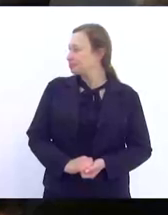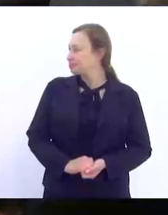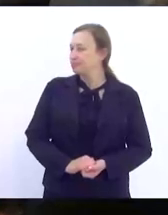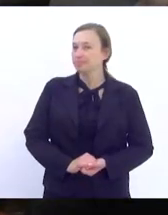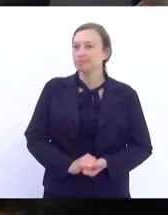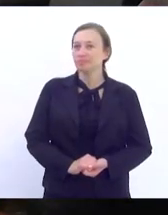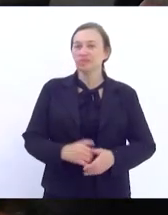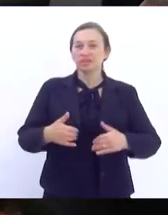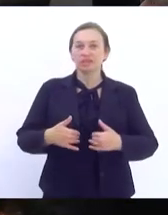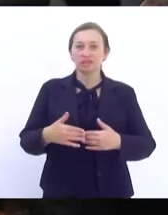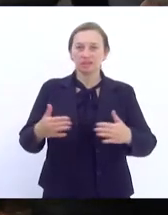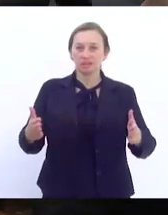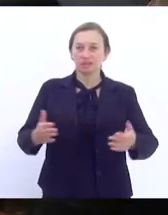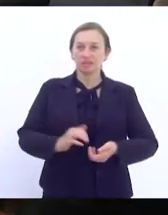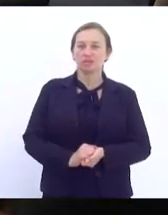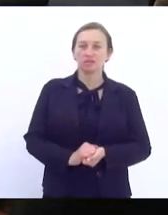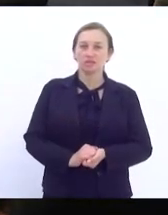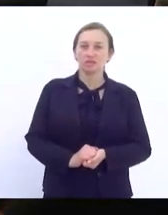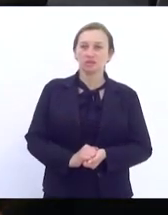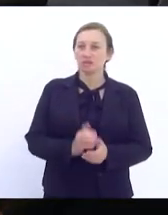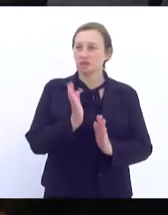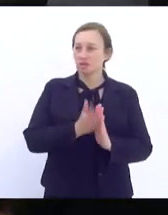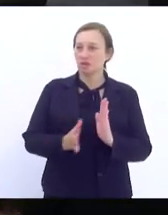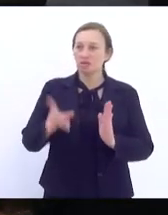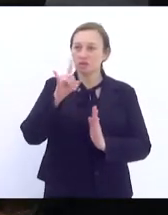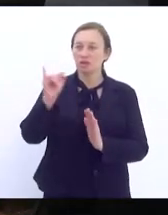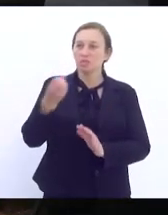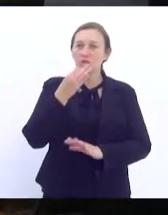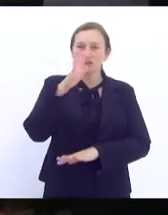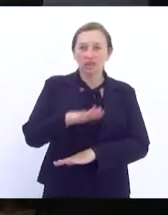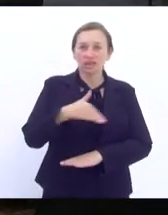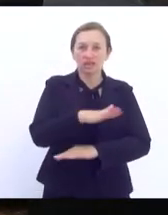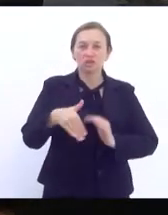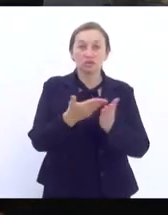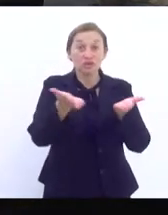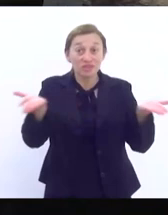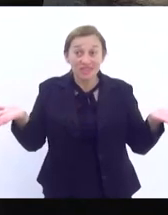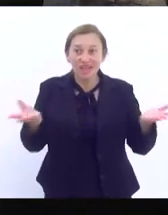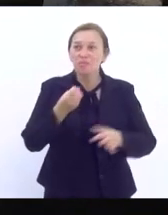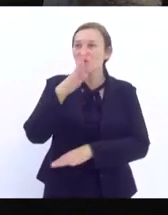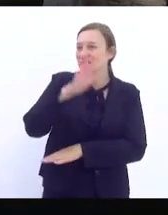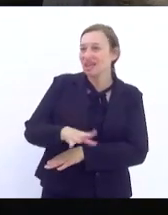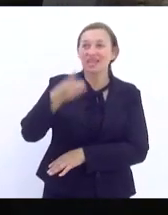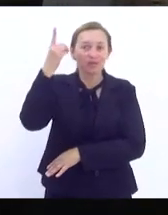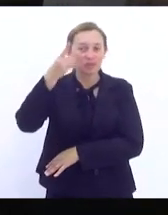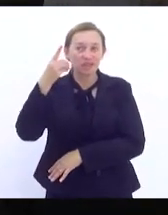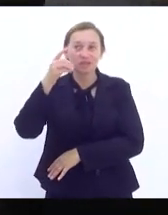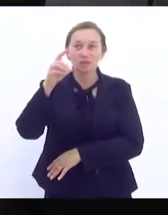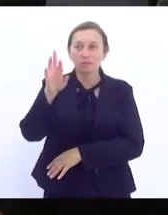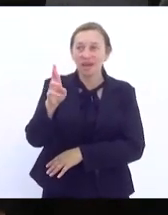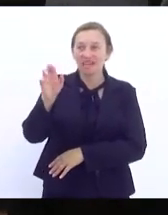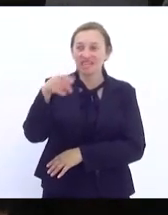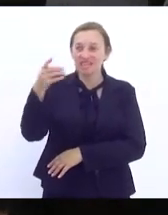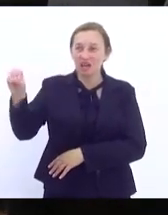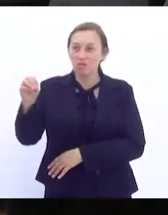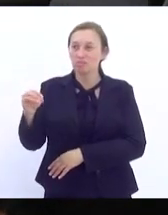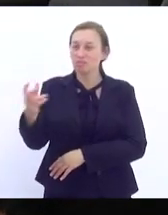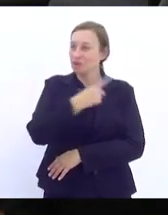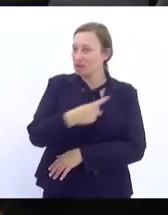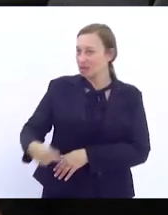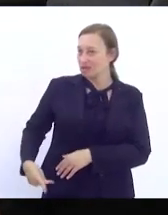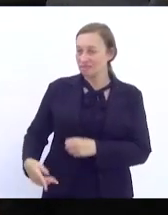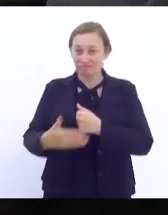está reaberto a sessão passa a ser ordem do dia boa tarde a todos e todos boa tarde Deputado brasão meu querido presidente